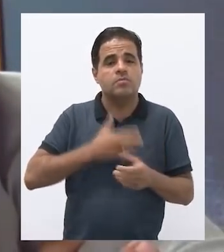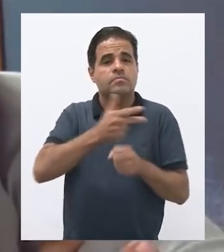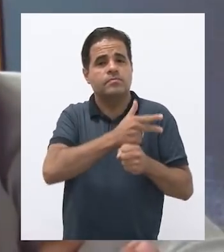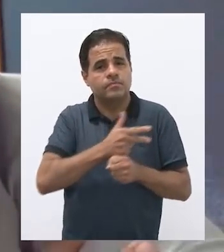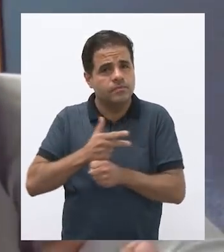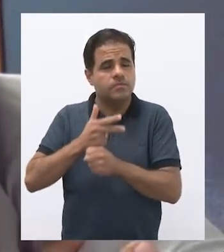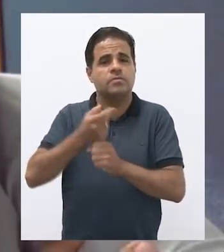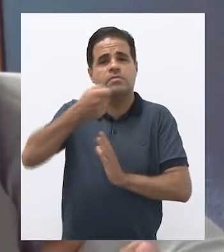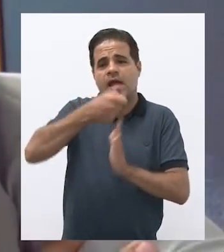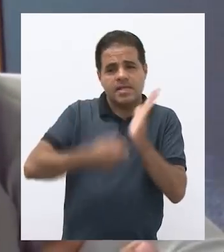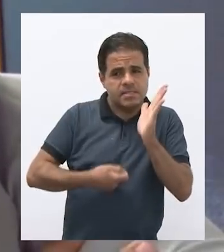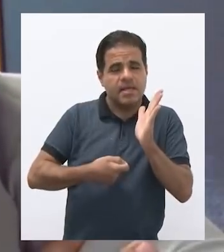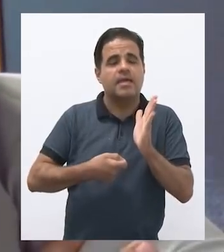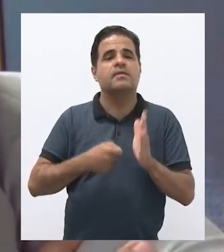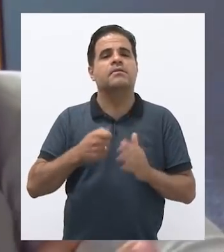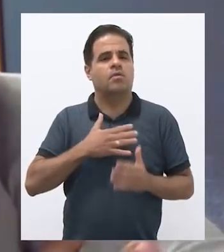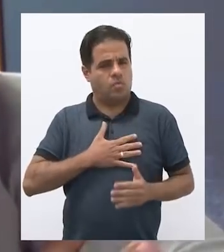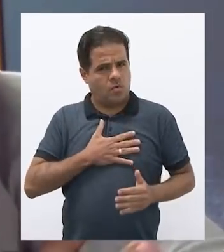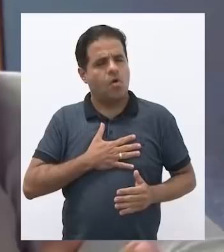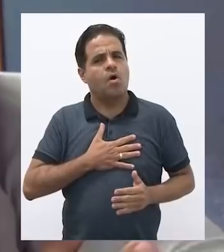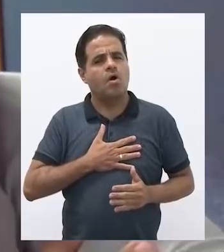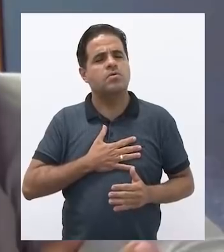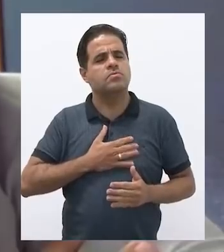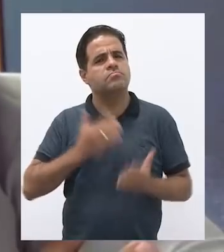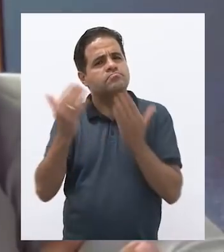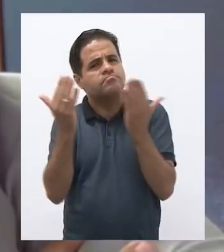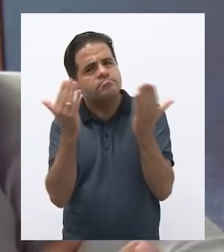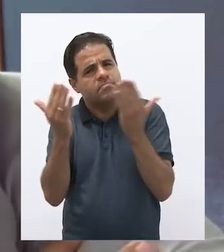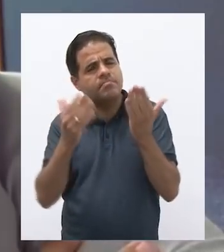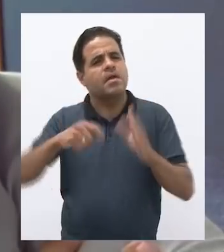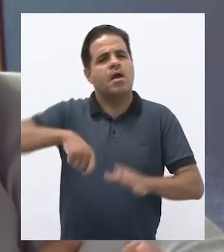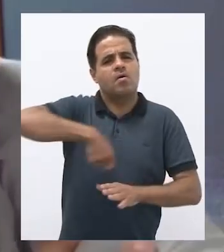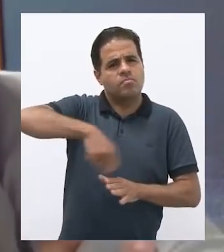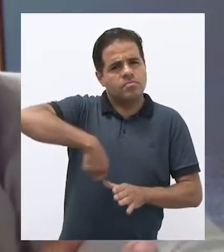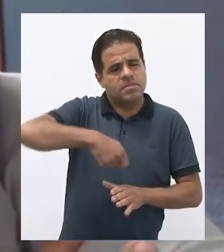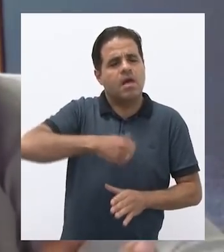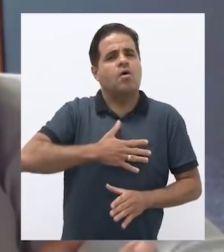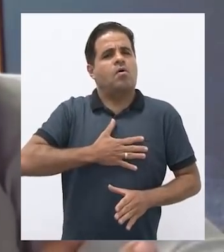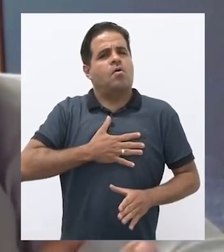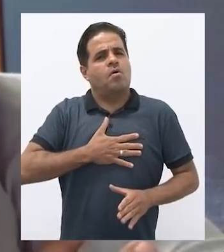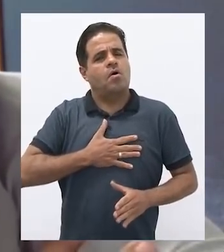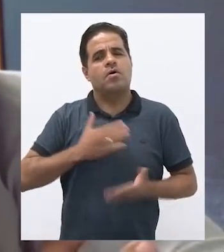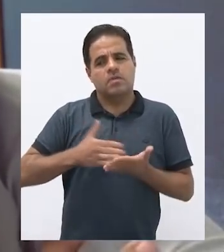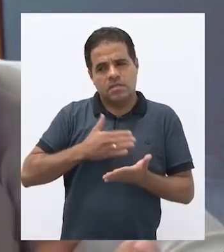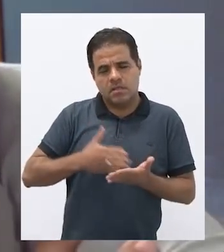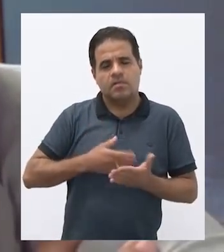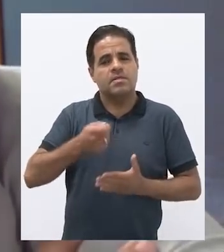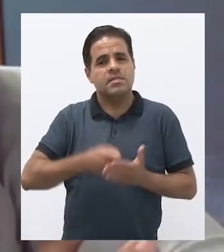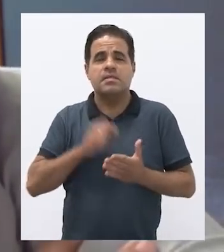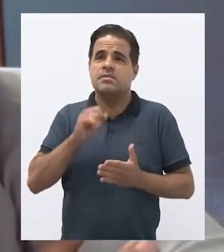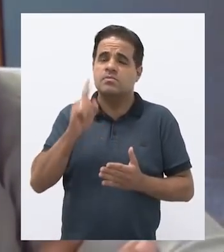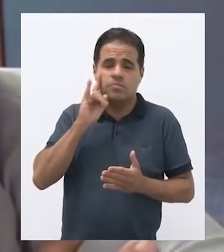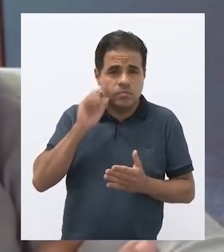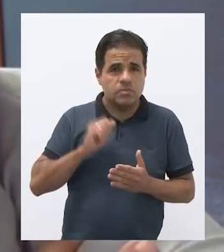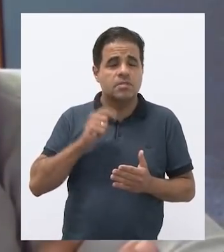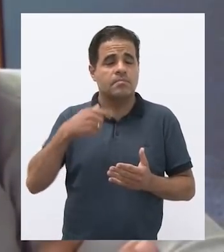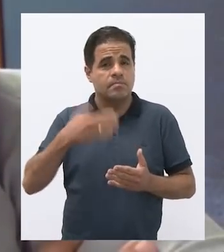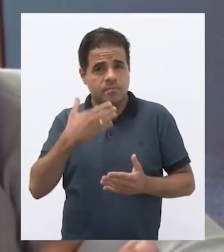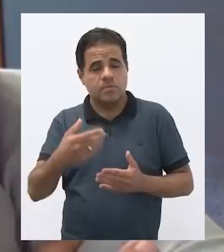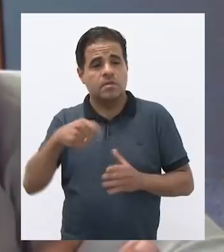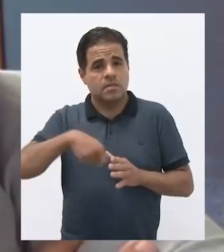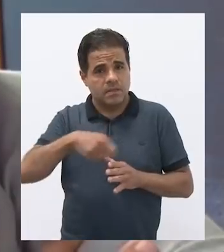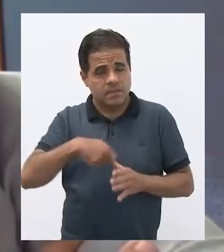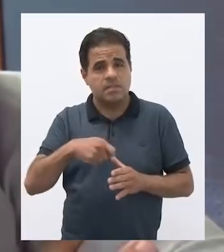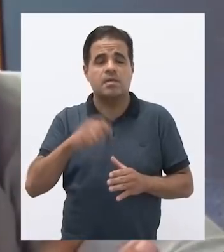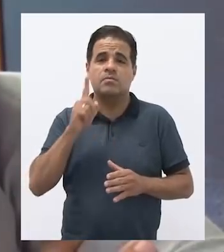de receita. Minha terapia é cozinhar. Então, eu gosto de vídeo de receita. Se um dia eu estiver vendo vídeo de receita, à